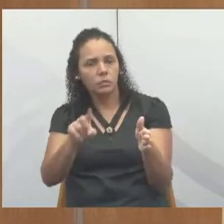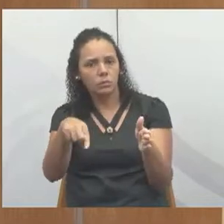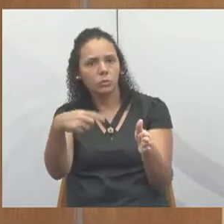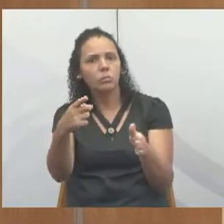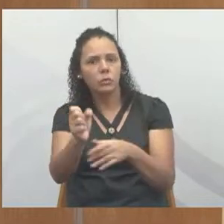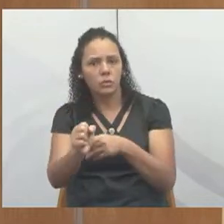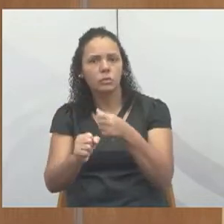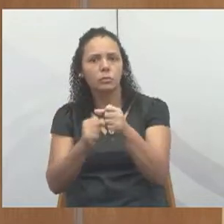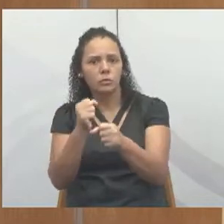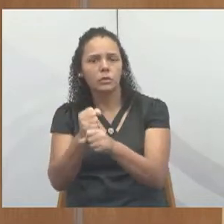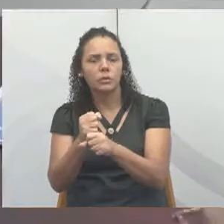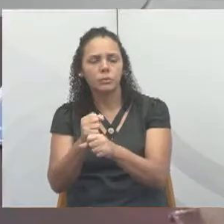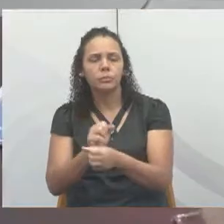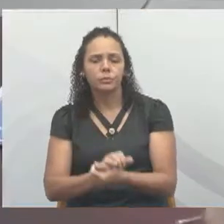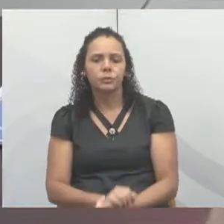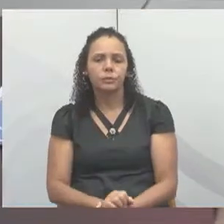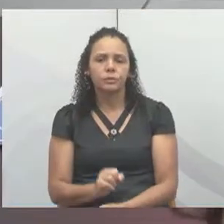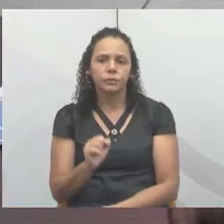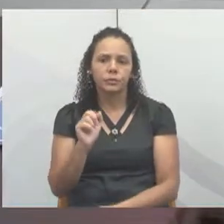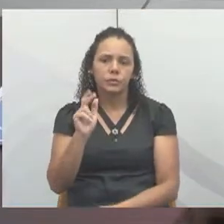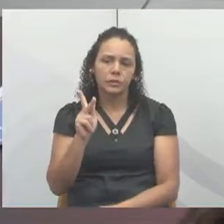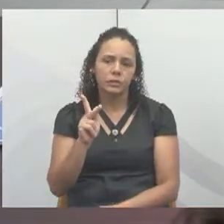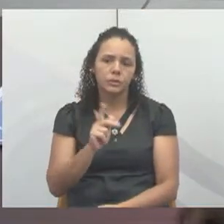ano. Tá.